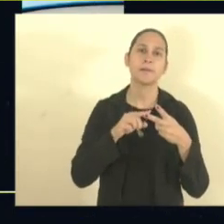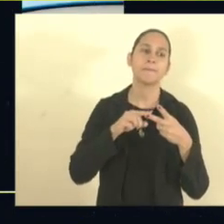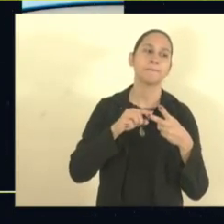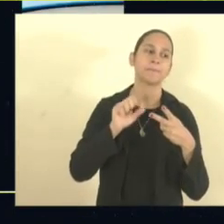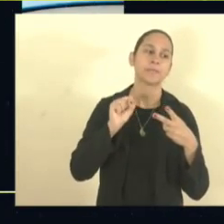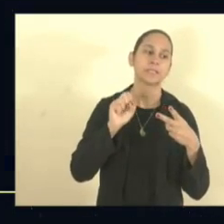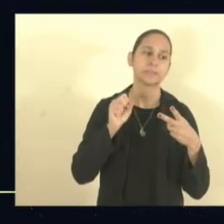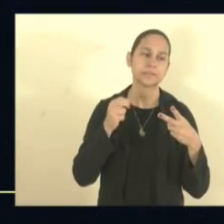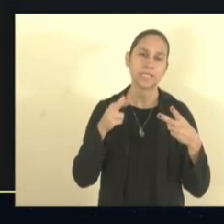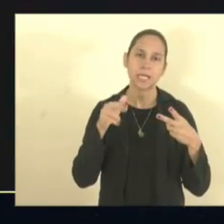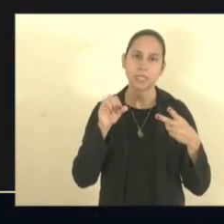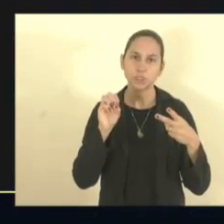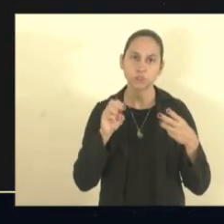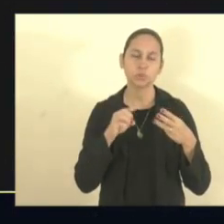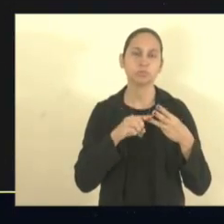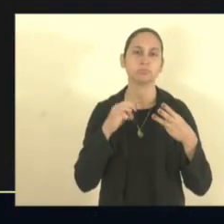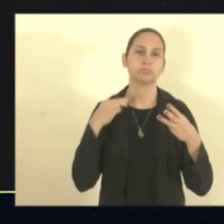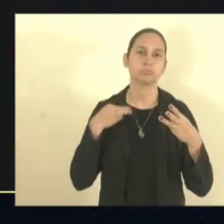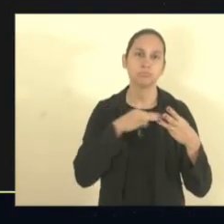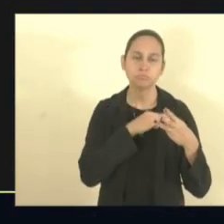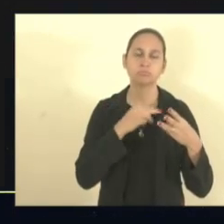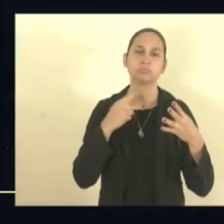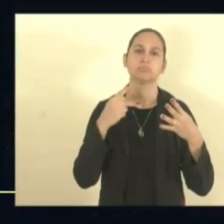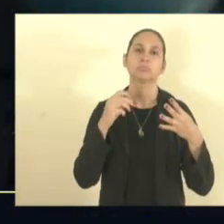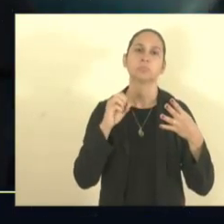Wellington, respeito a do Lucas Polesi,